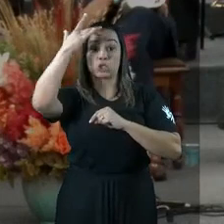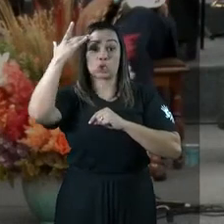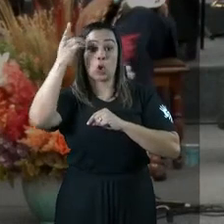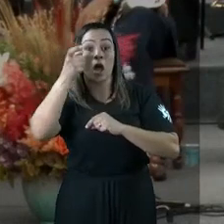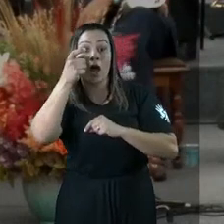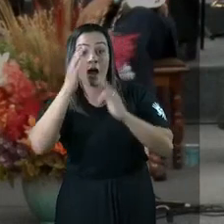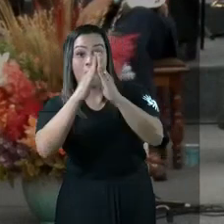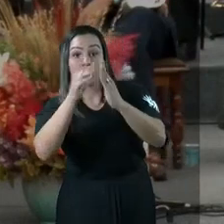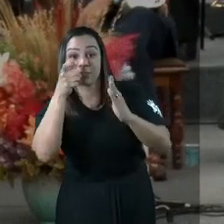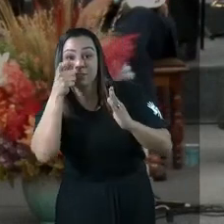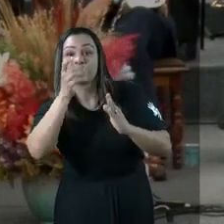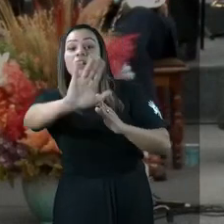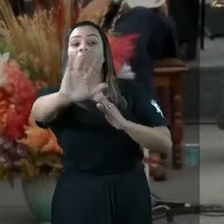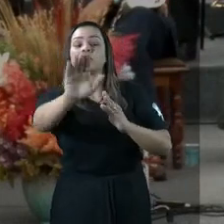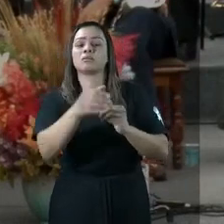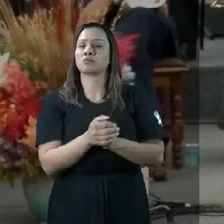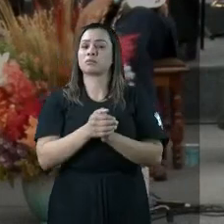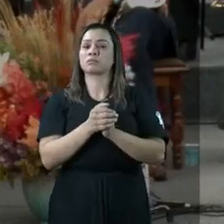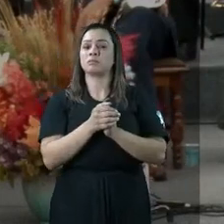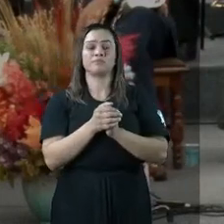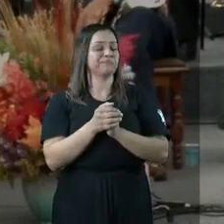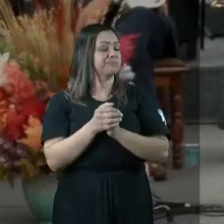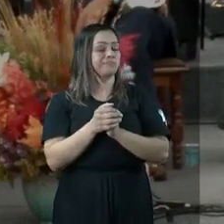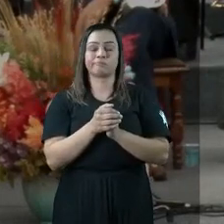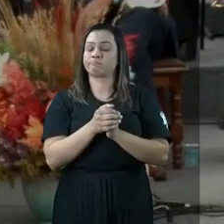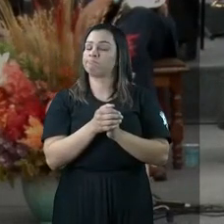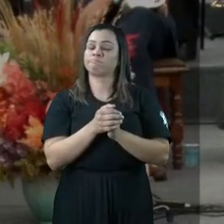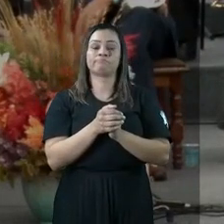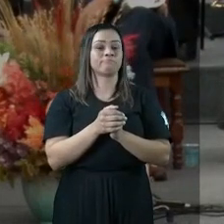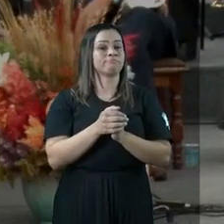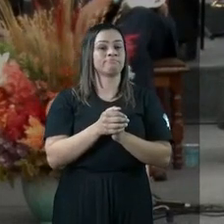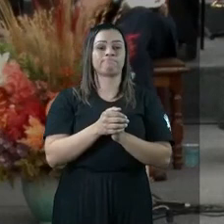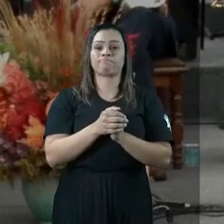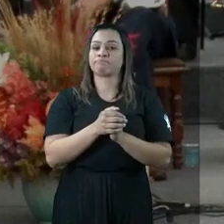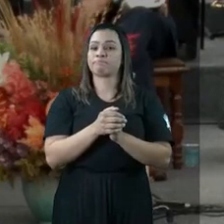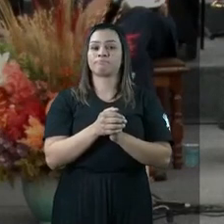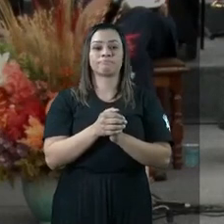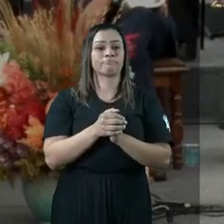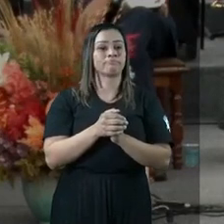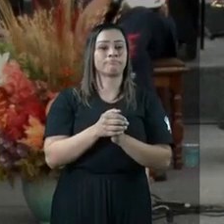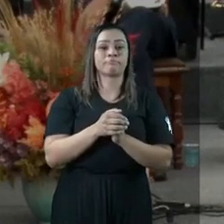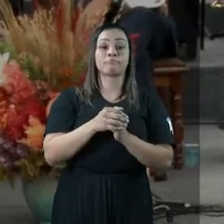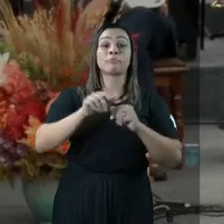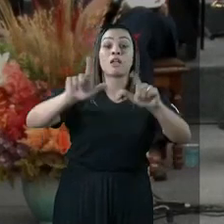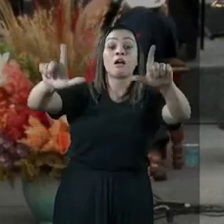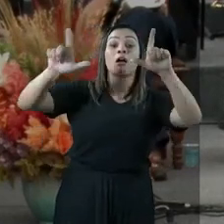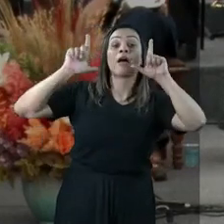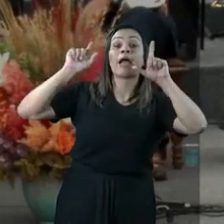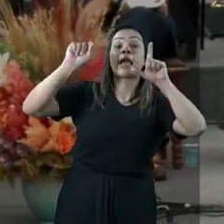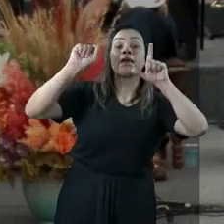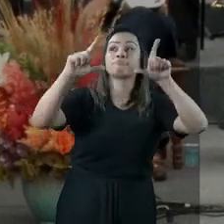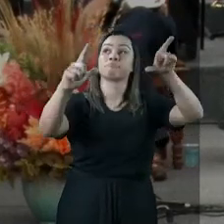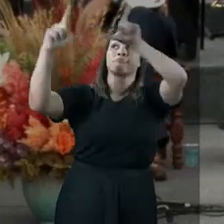eu vou para abrir porta. A porta já abriu. Jesus é a porta. Quem entrar por ele salvar-se-á. Tem gente que usa